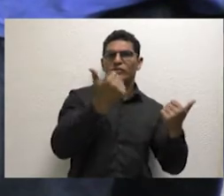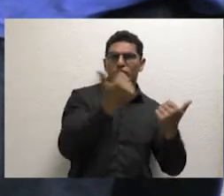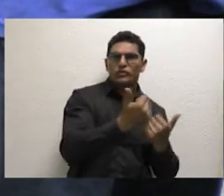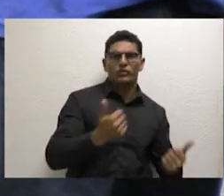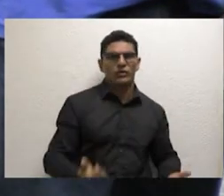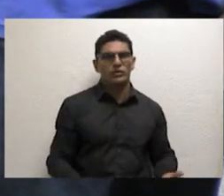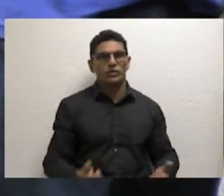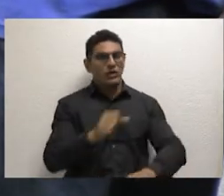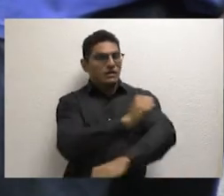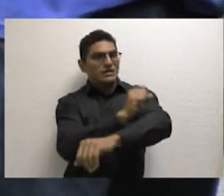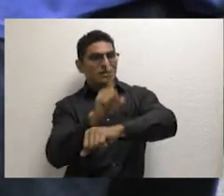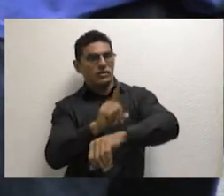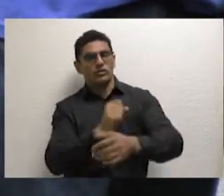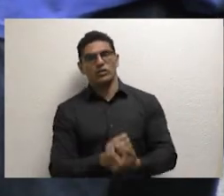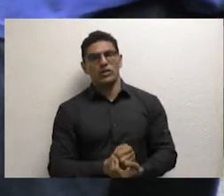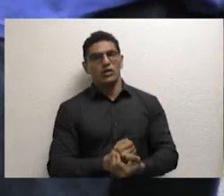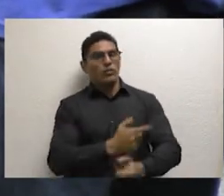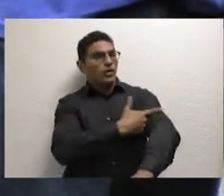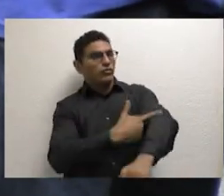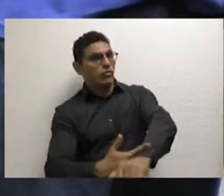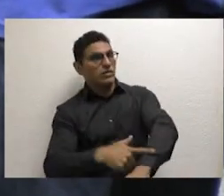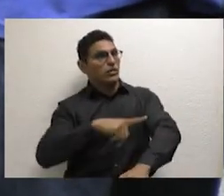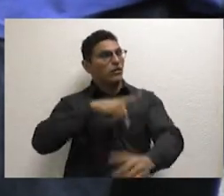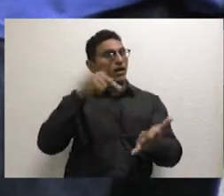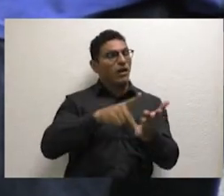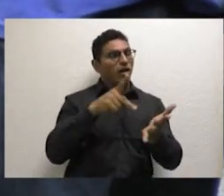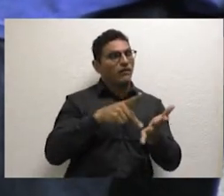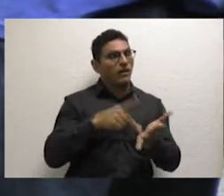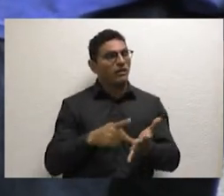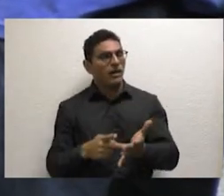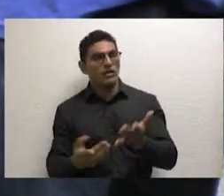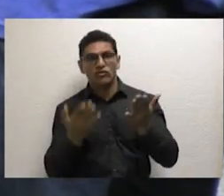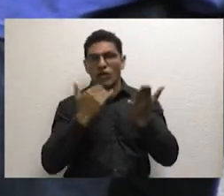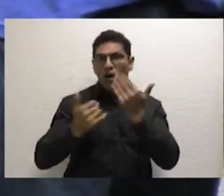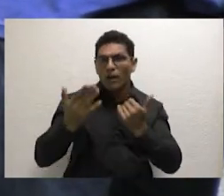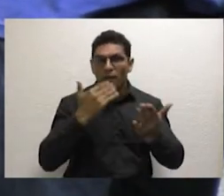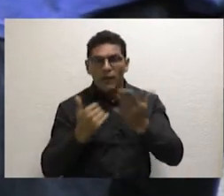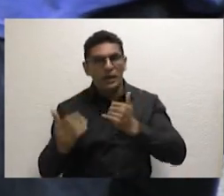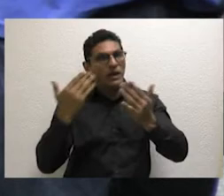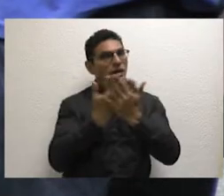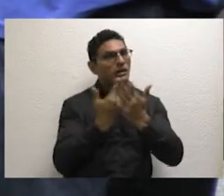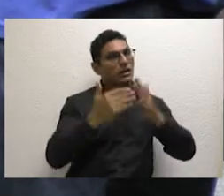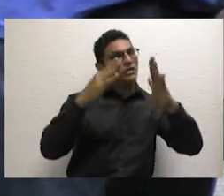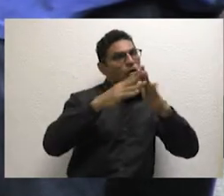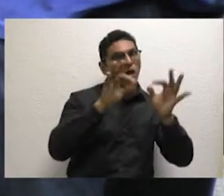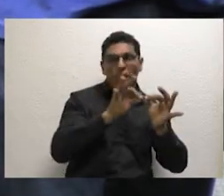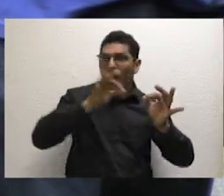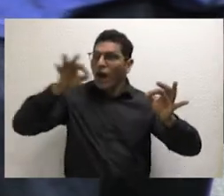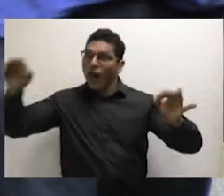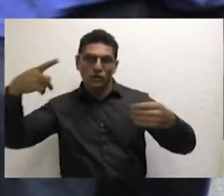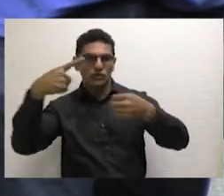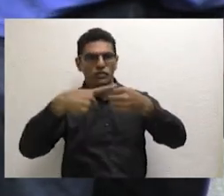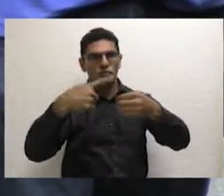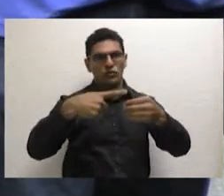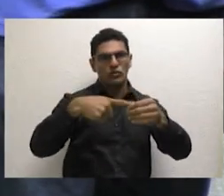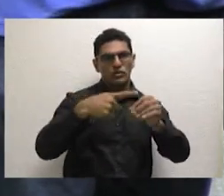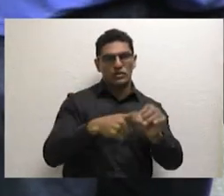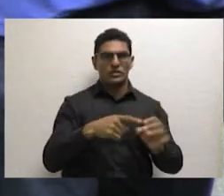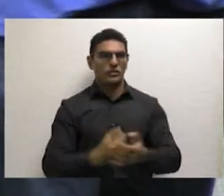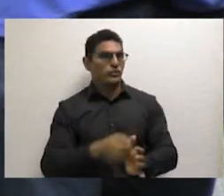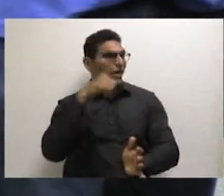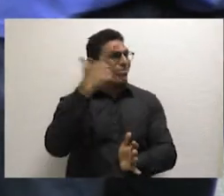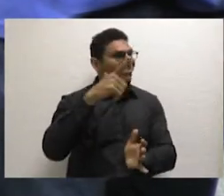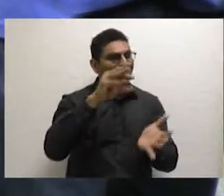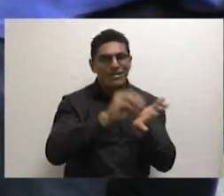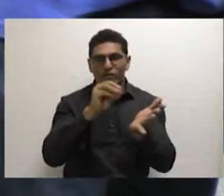uma educação que diga a verdade que está chegando a merenda lá nos mais distantes municípios que nos estão chegando